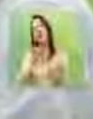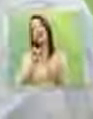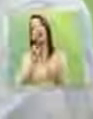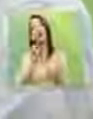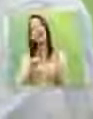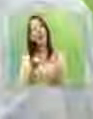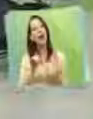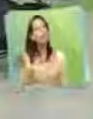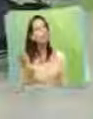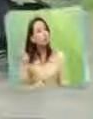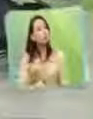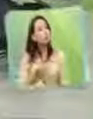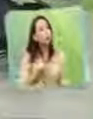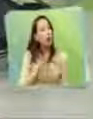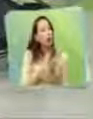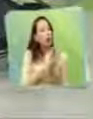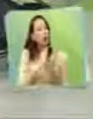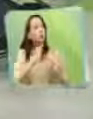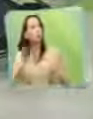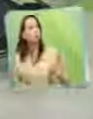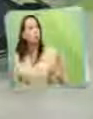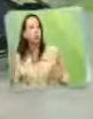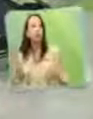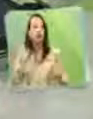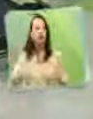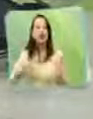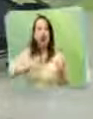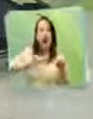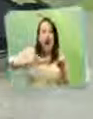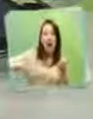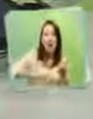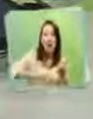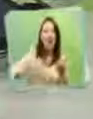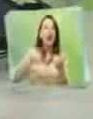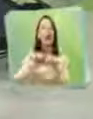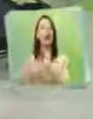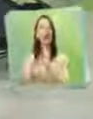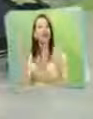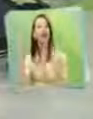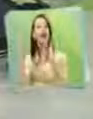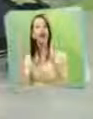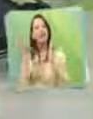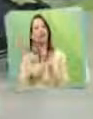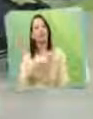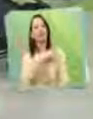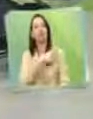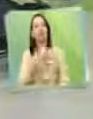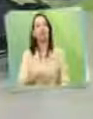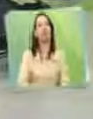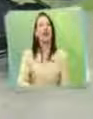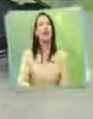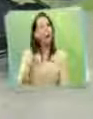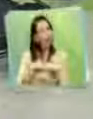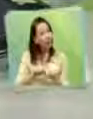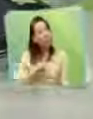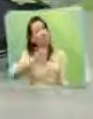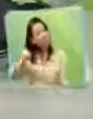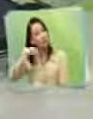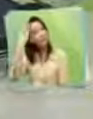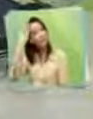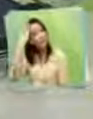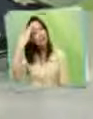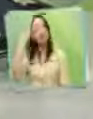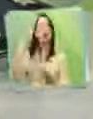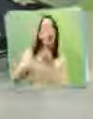do campo. Né? É verdade, foi outorgado, né? Embora a gente saiba historicamente